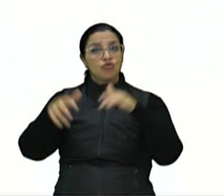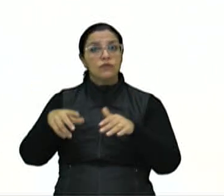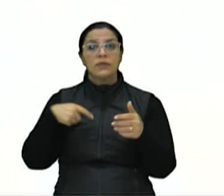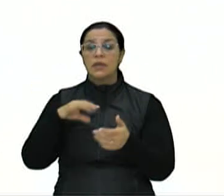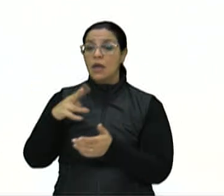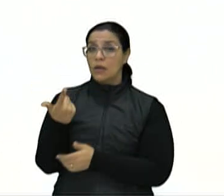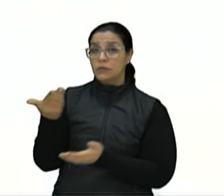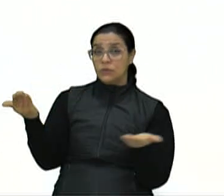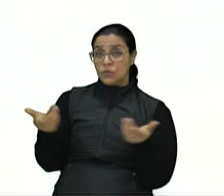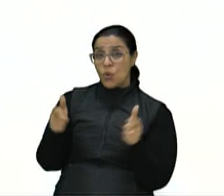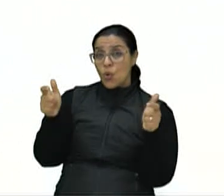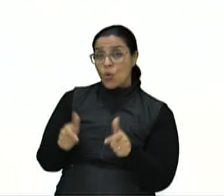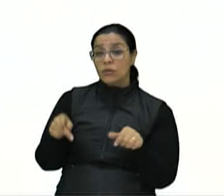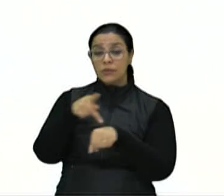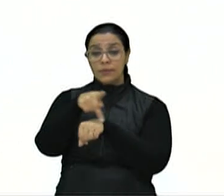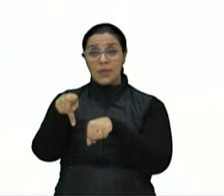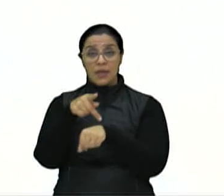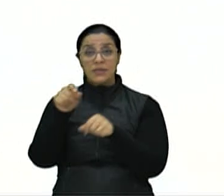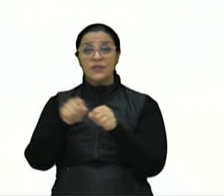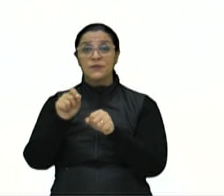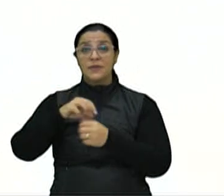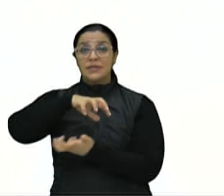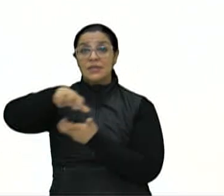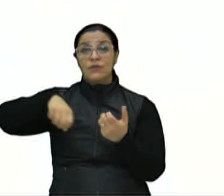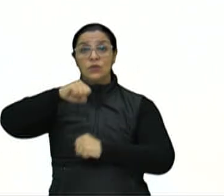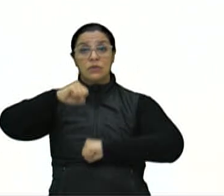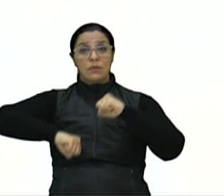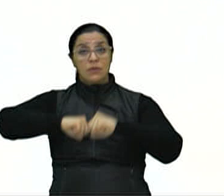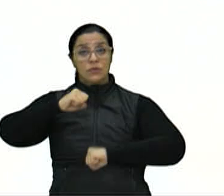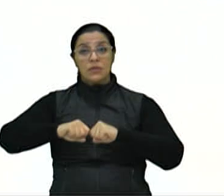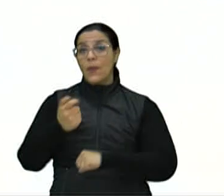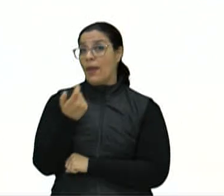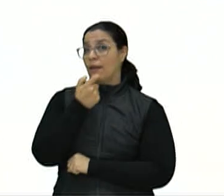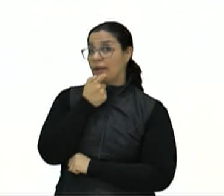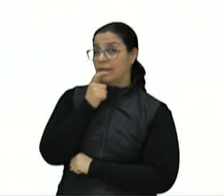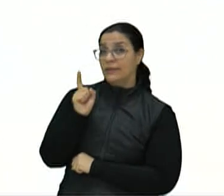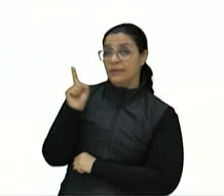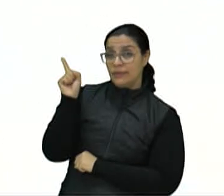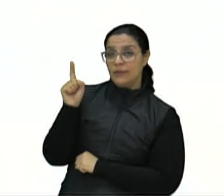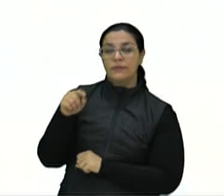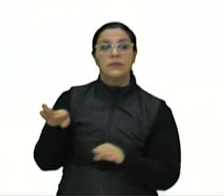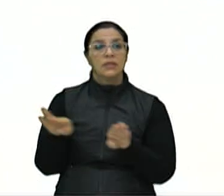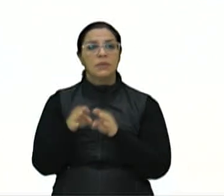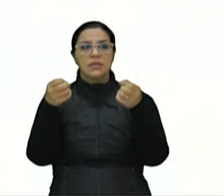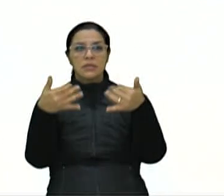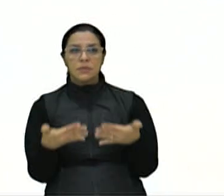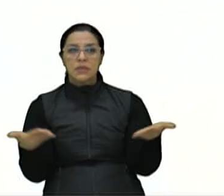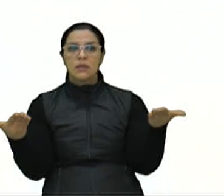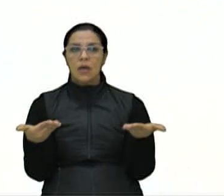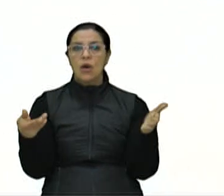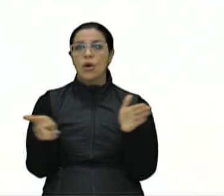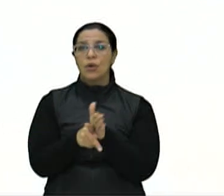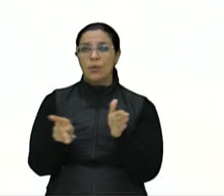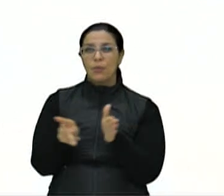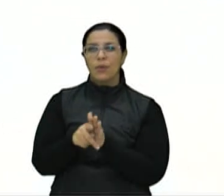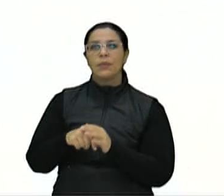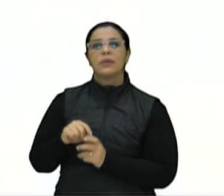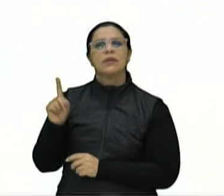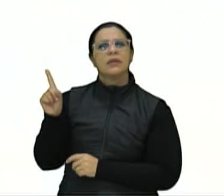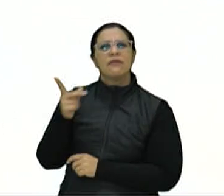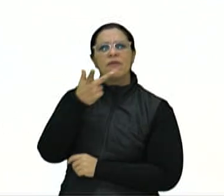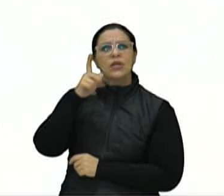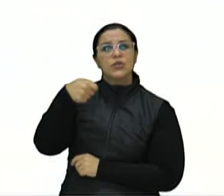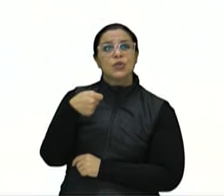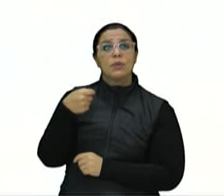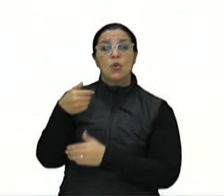ácidas. Onde? No país que fez a Revolução Industrial, na Inglaterra, Manchester. Trata-se, tem até o time de futebol, né? Trata-se